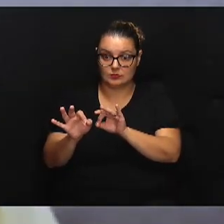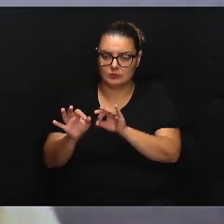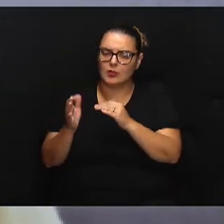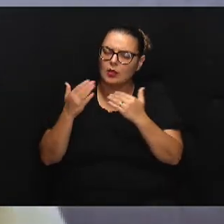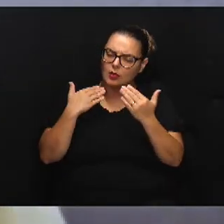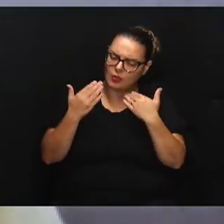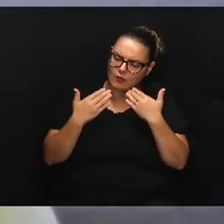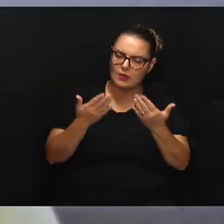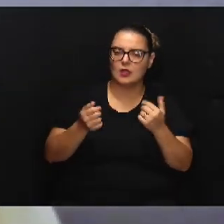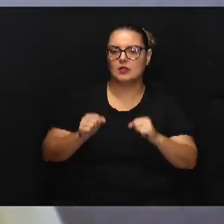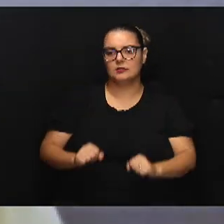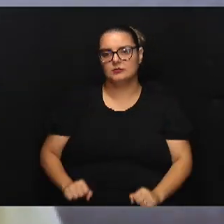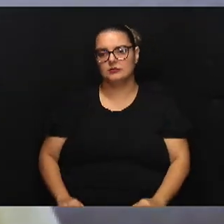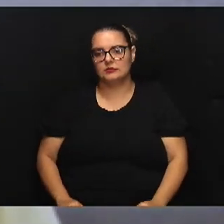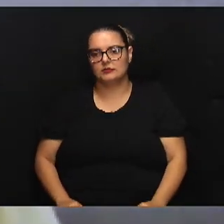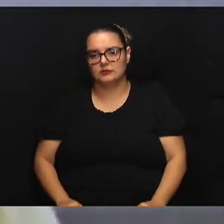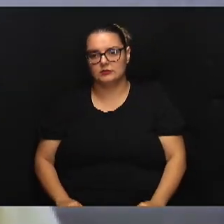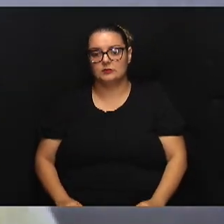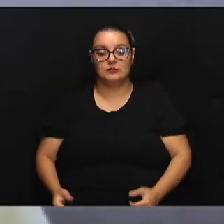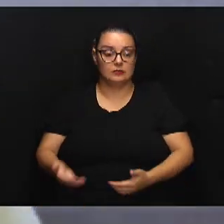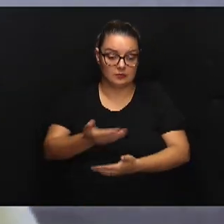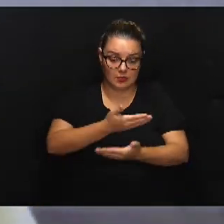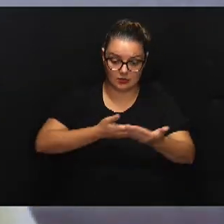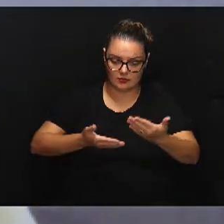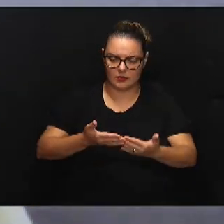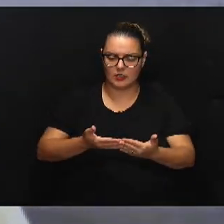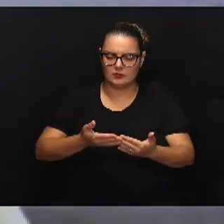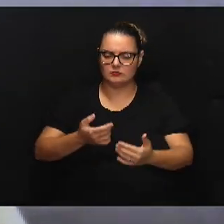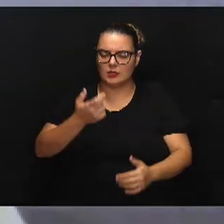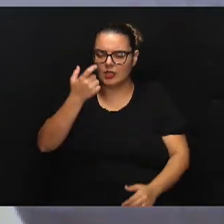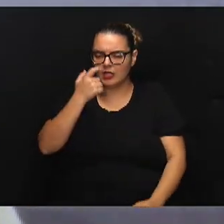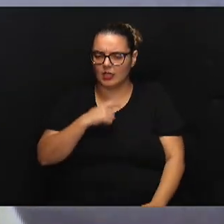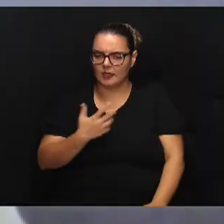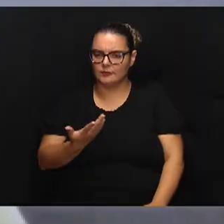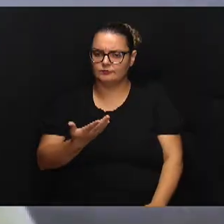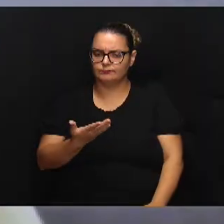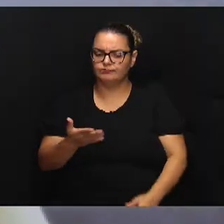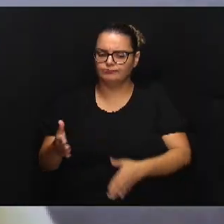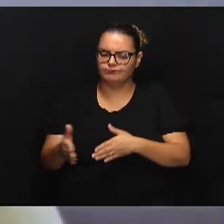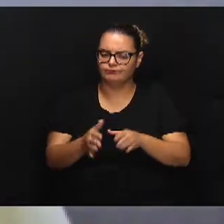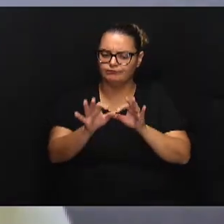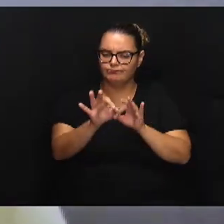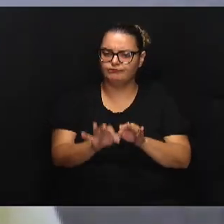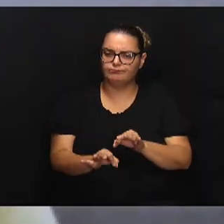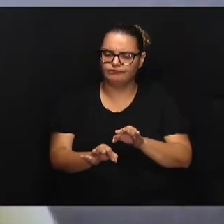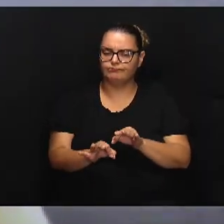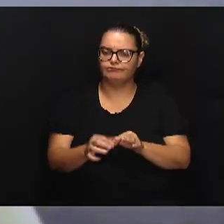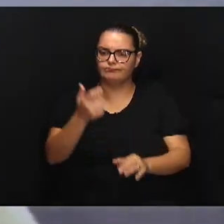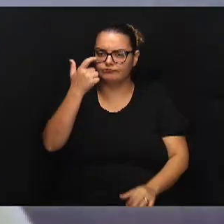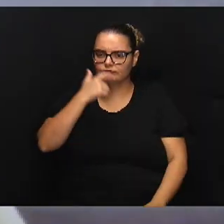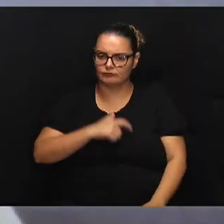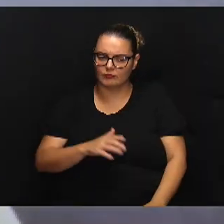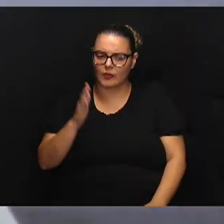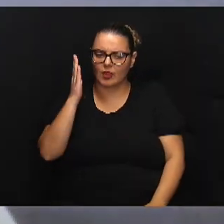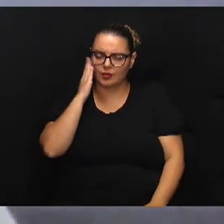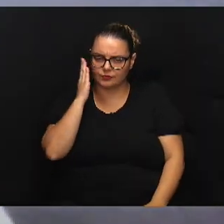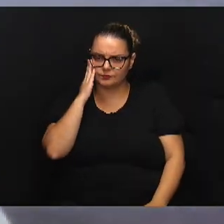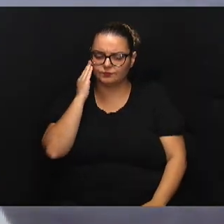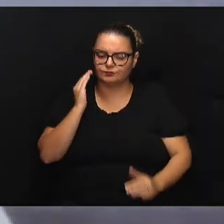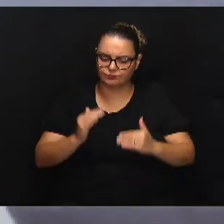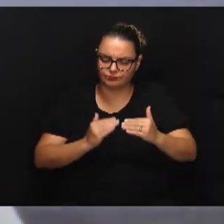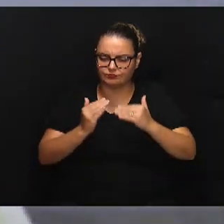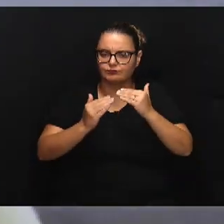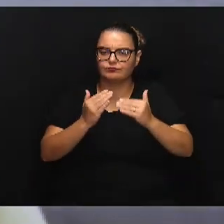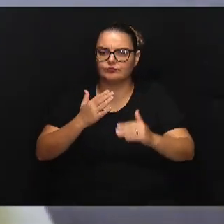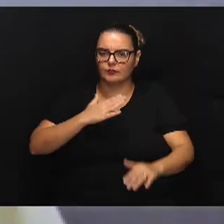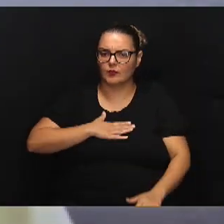converse entre vocês. Será que eu estou no caminho certo? Será que eu entendo o desenvolvimento do